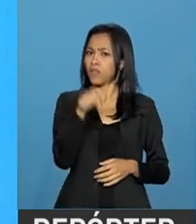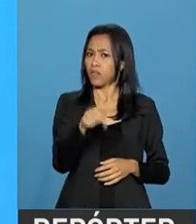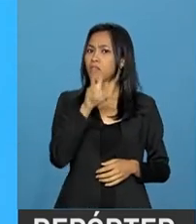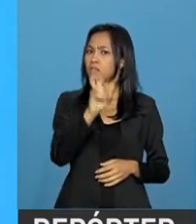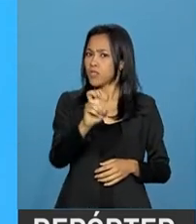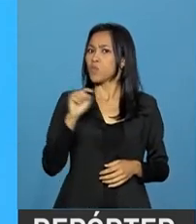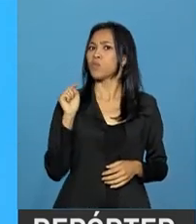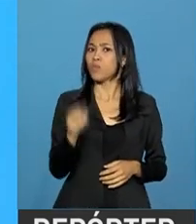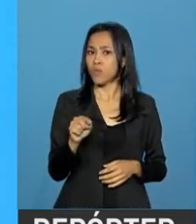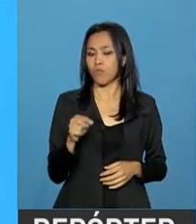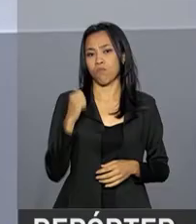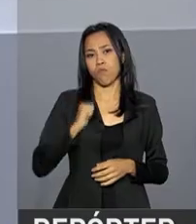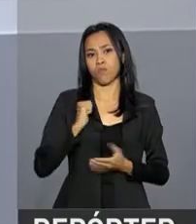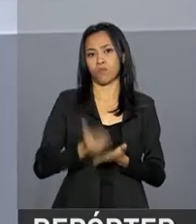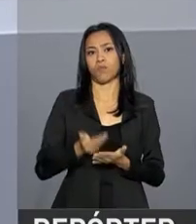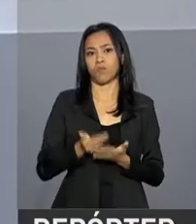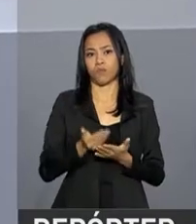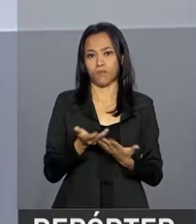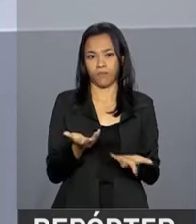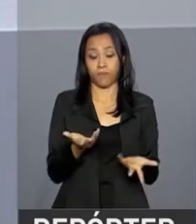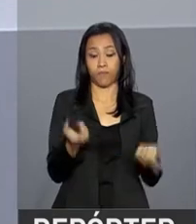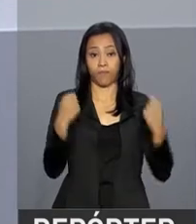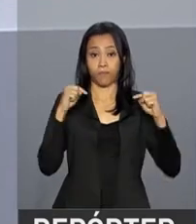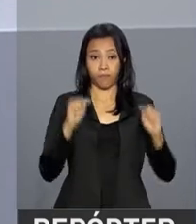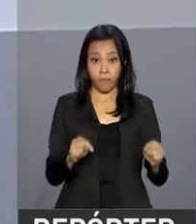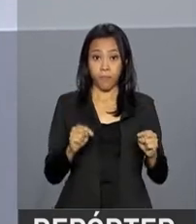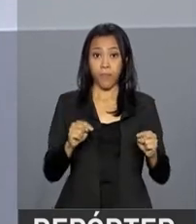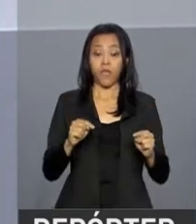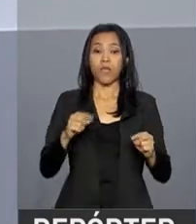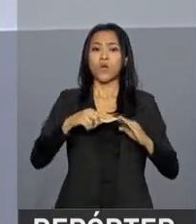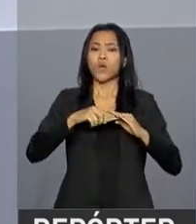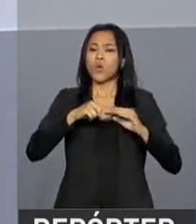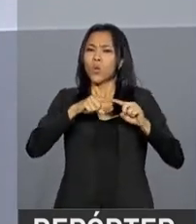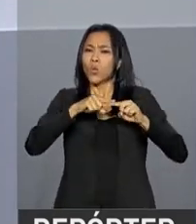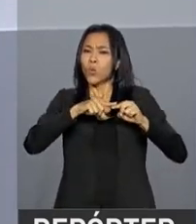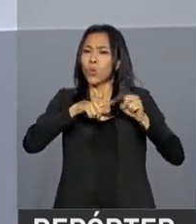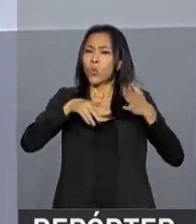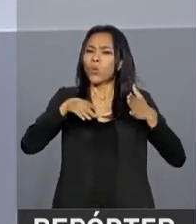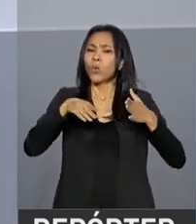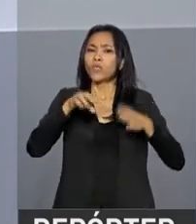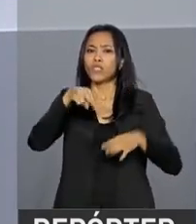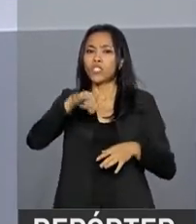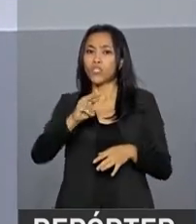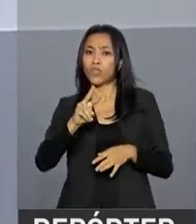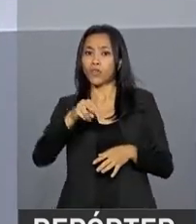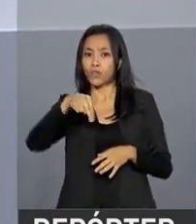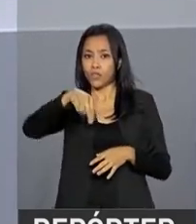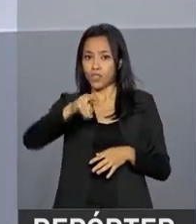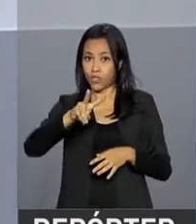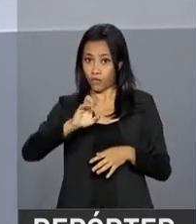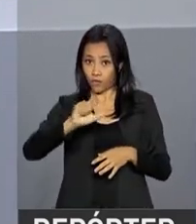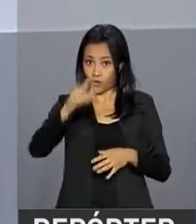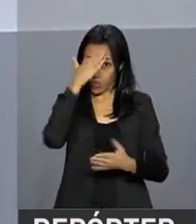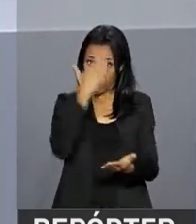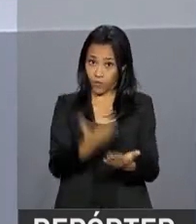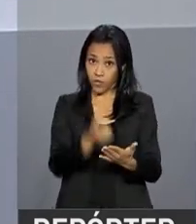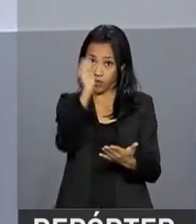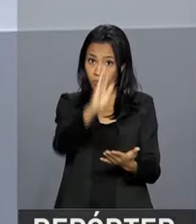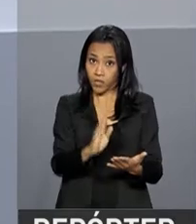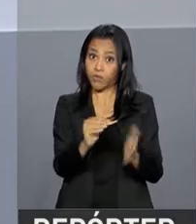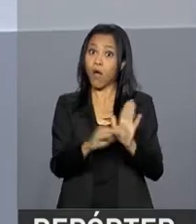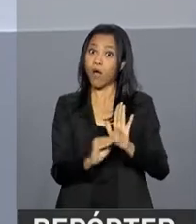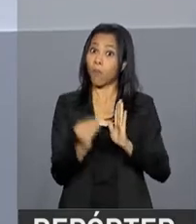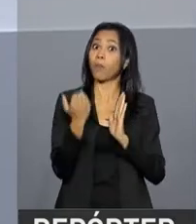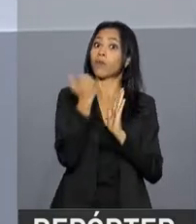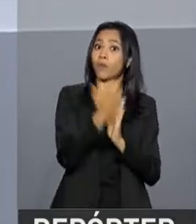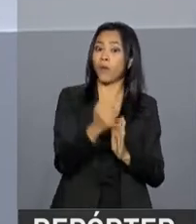bolsas disponíveis o nível de confiança de investidores no brasil aumentou essa afirmação é do ministro da fazenda